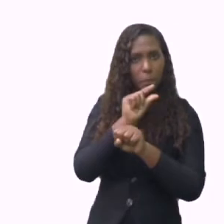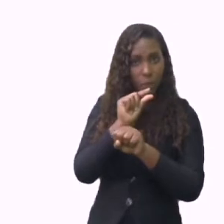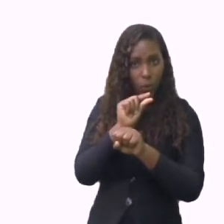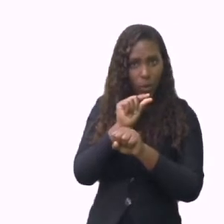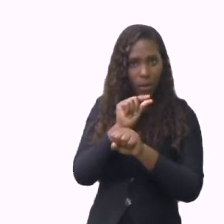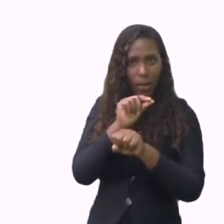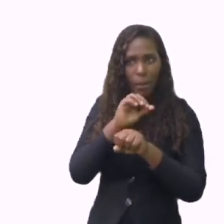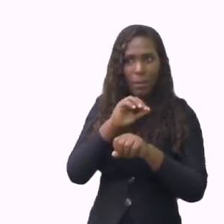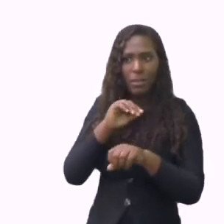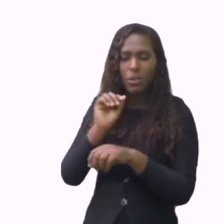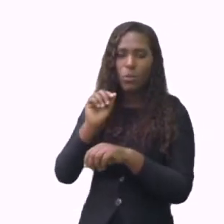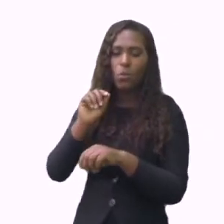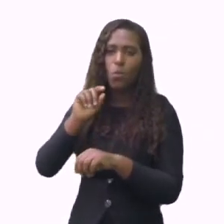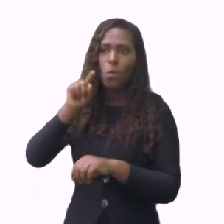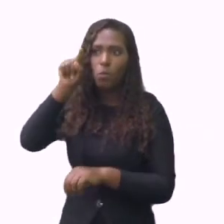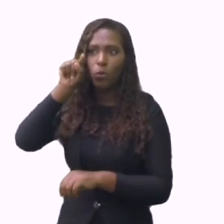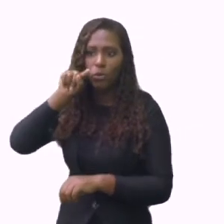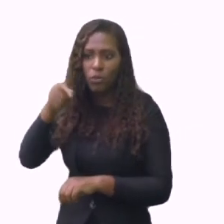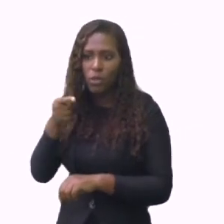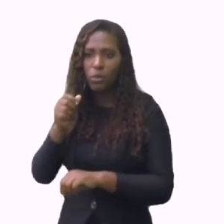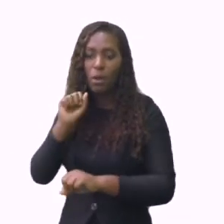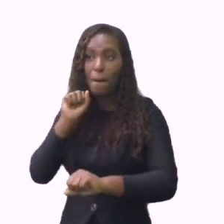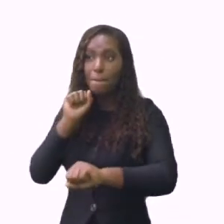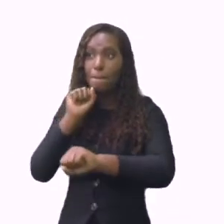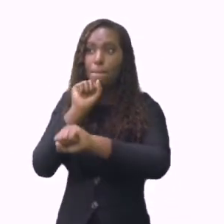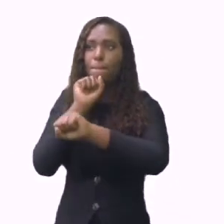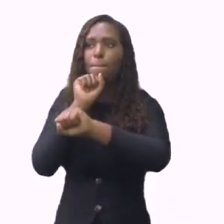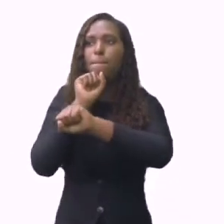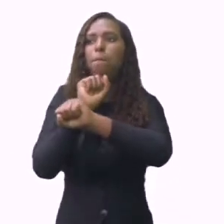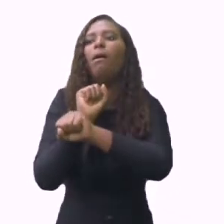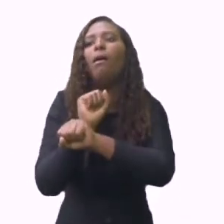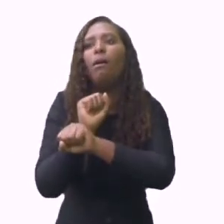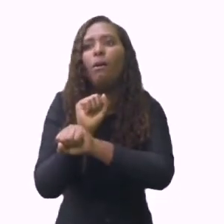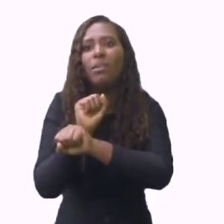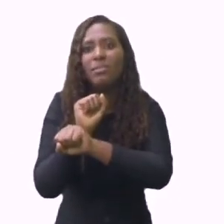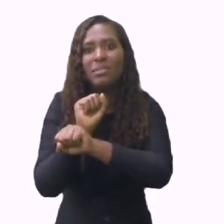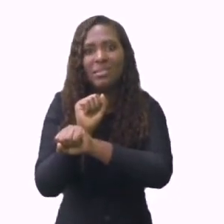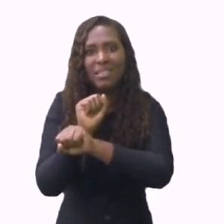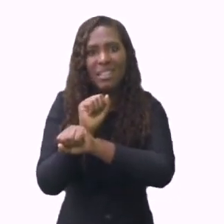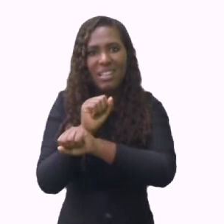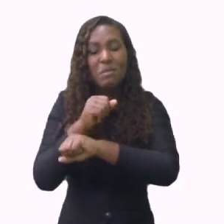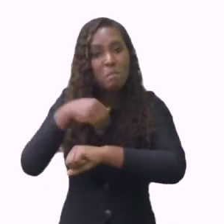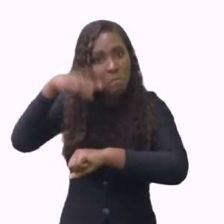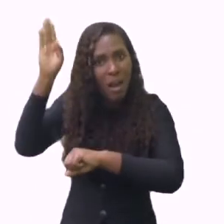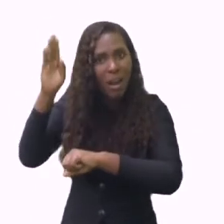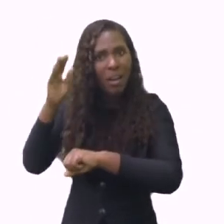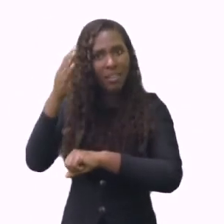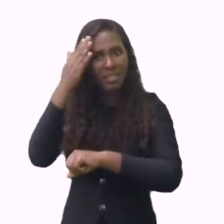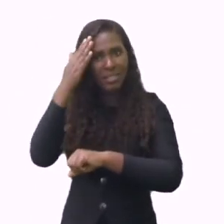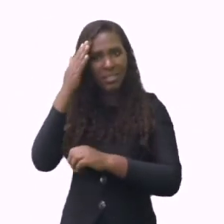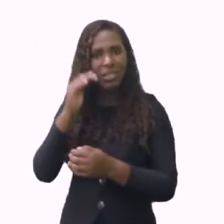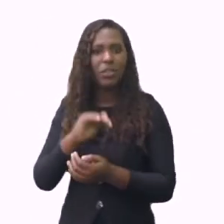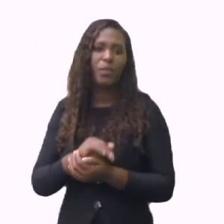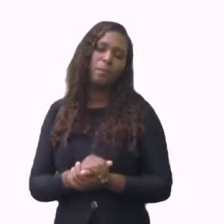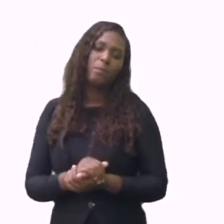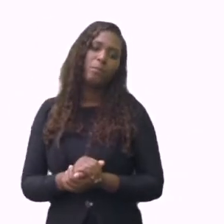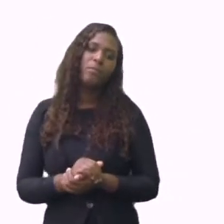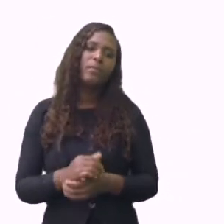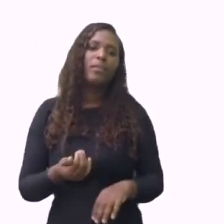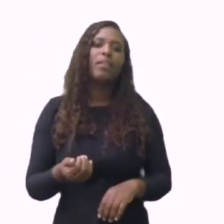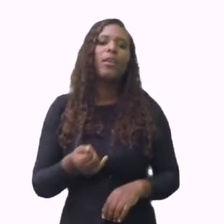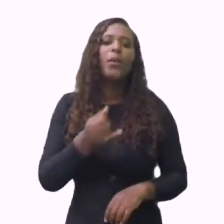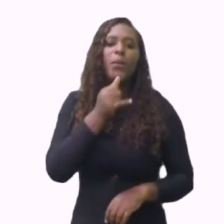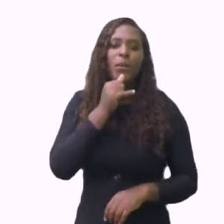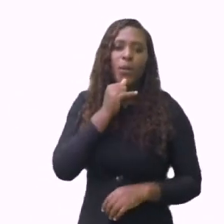vírgula. É diferente. Vamos ler aqui. Precisamos estudar bastante. Essa semana